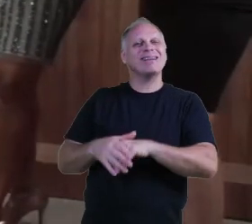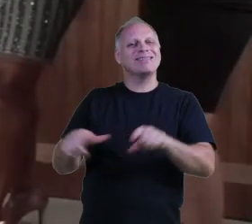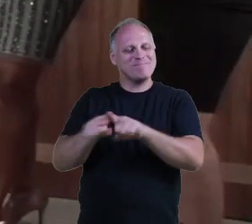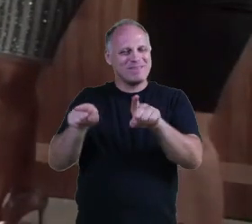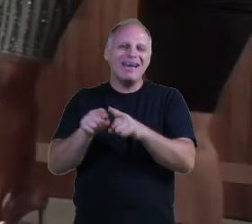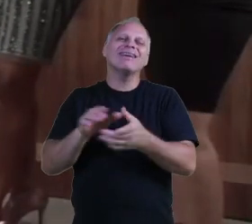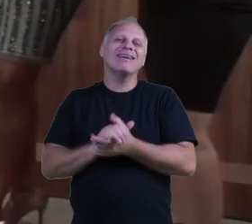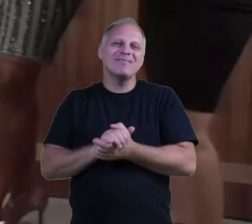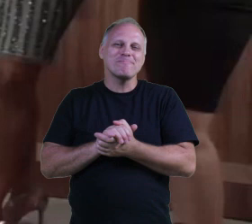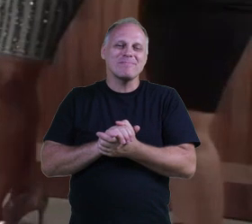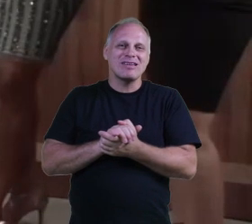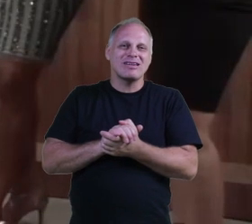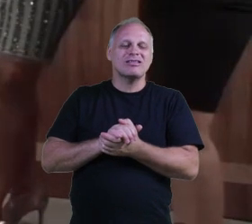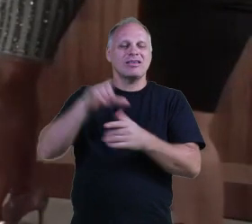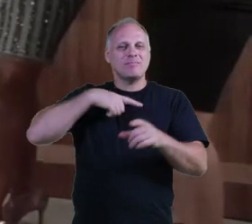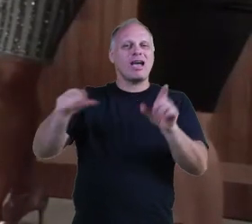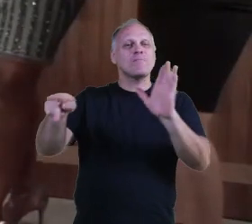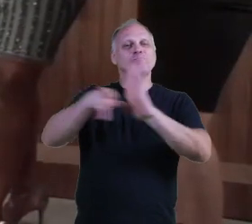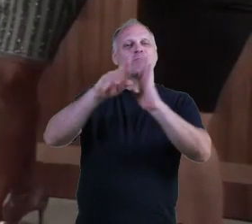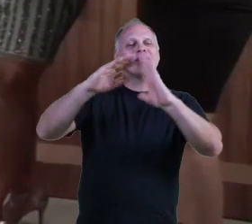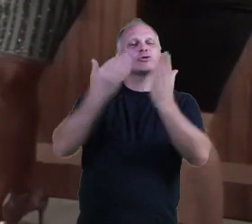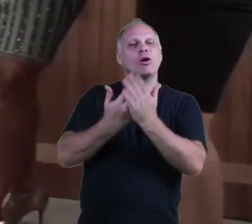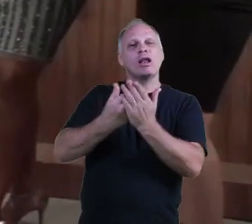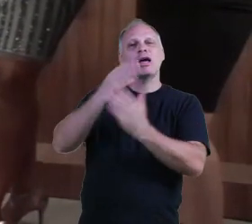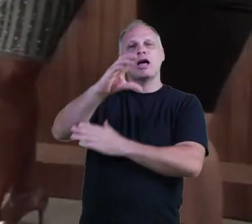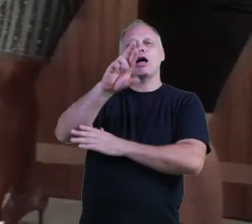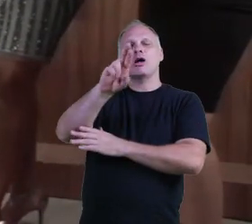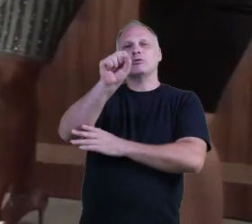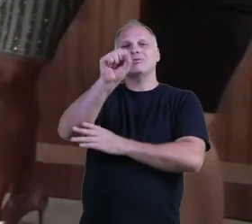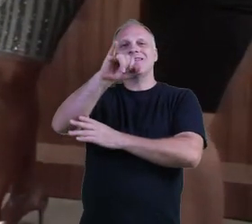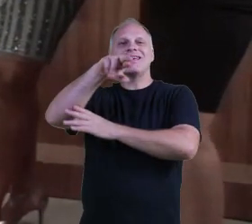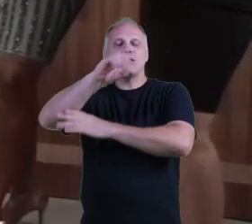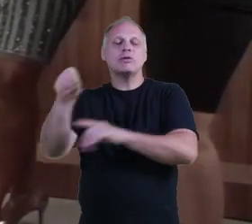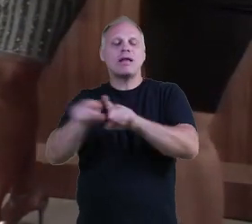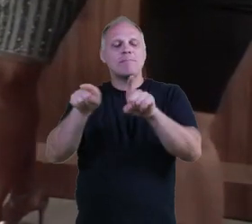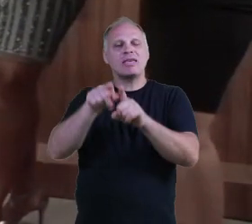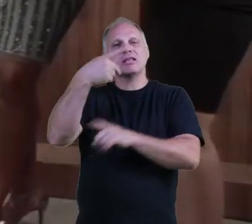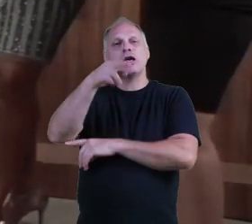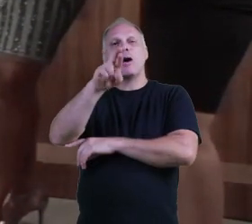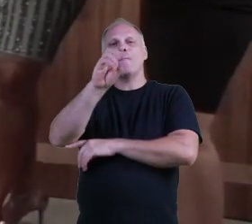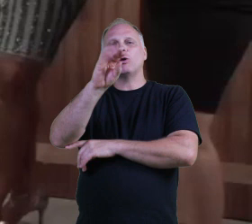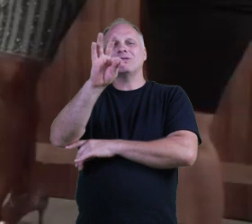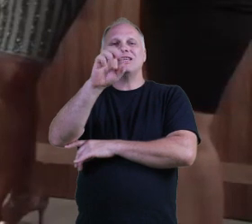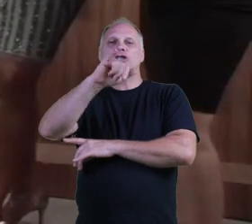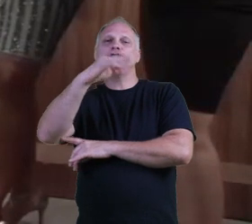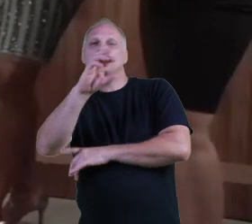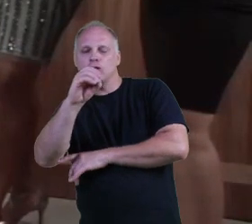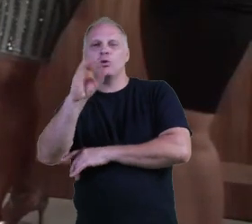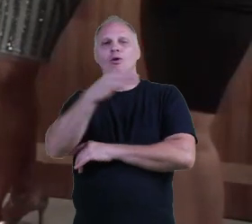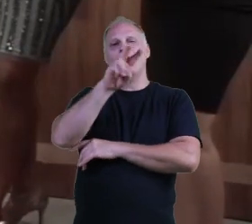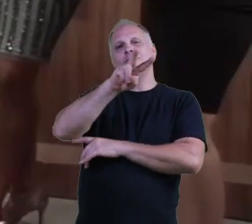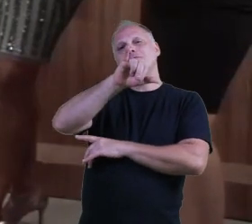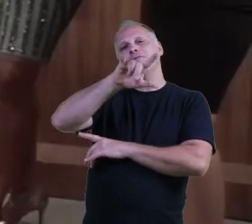as remanescentes ainda, né? O Cruzeiro do Sul e a Protegida de Princesa Isabel, onde vai,